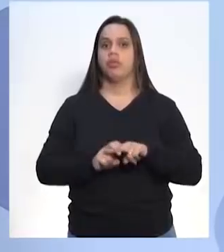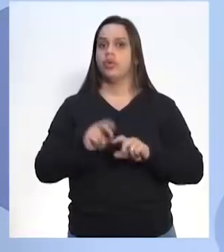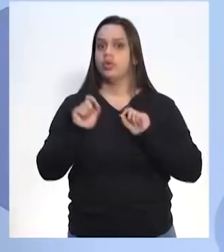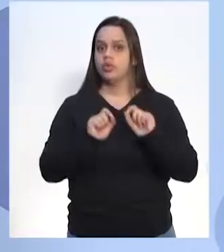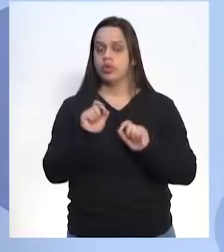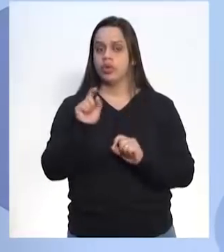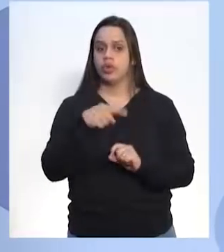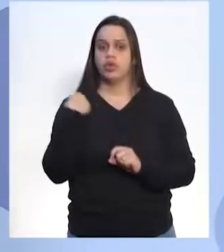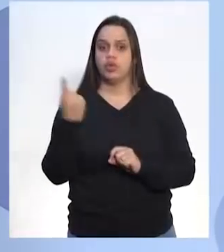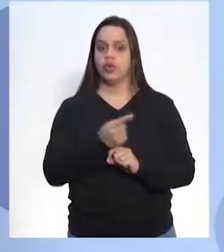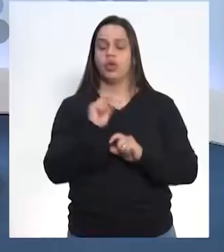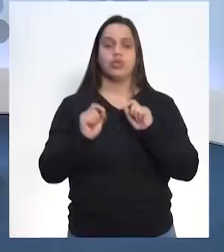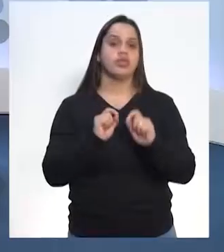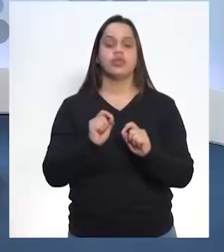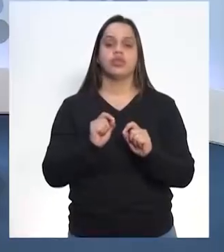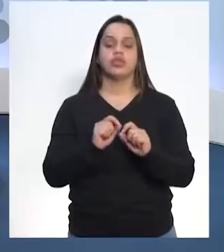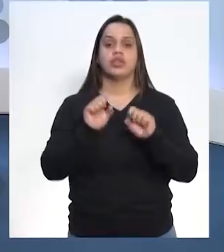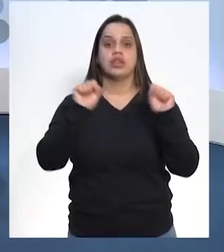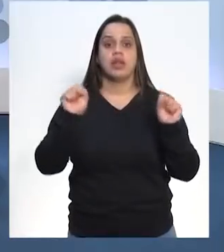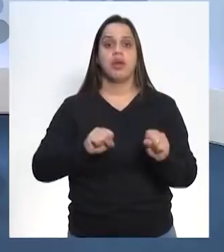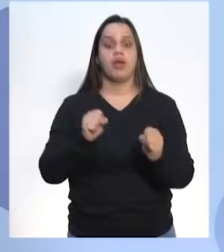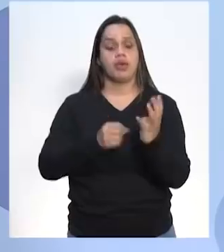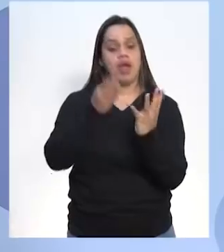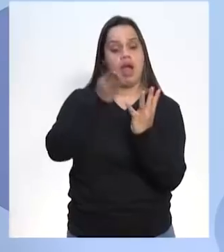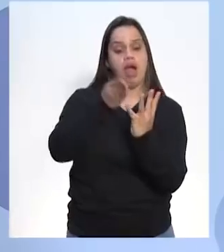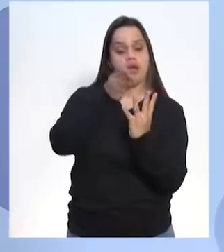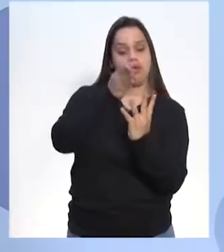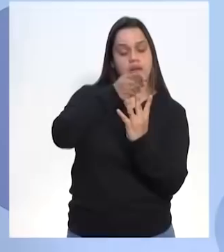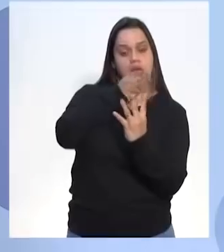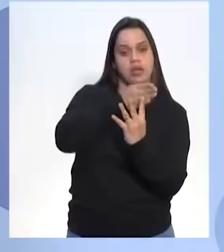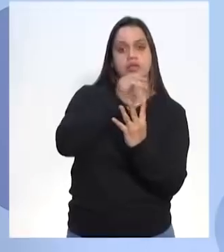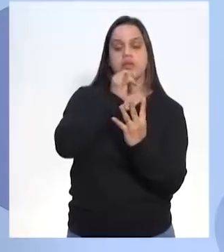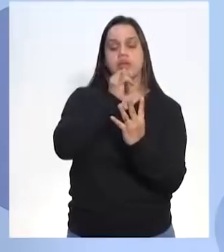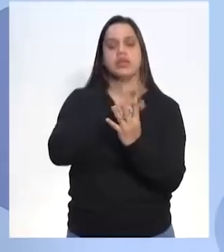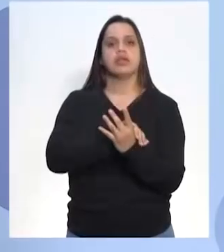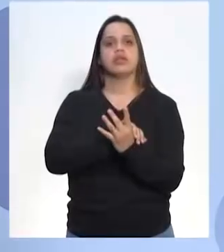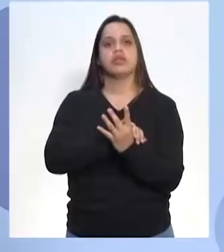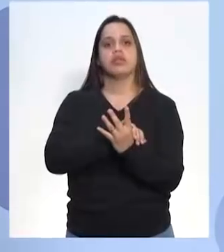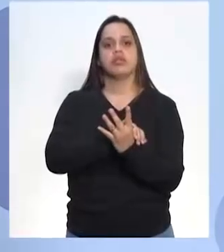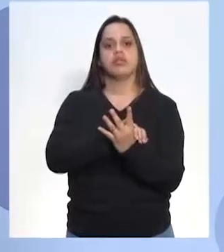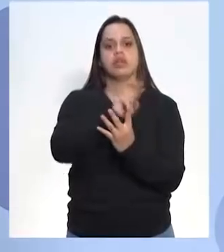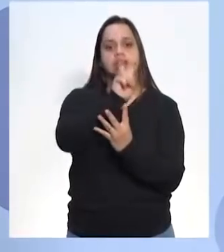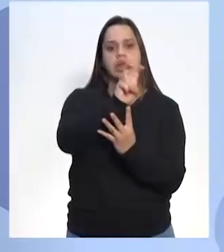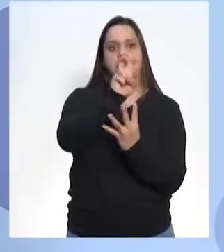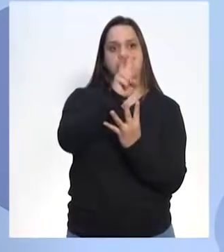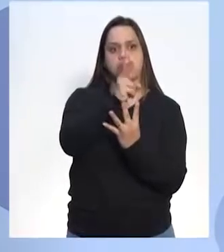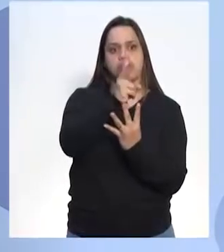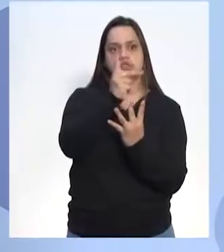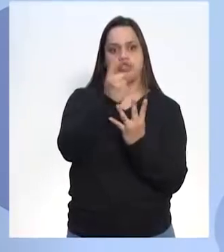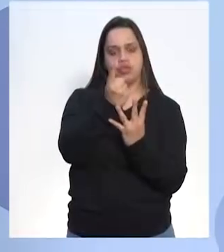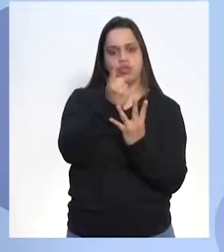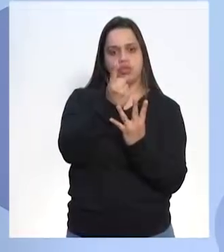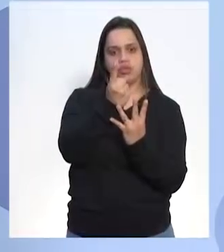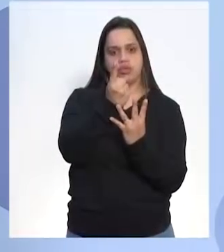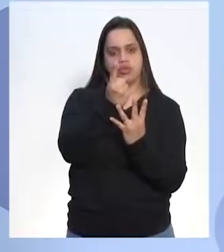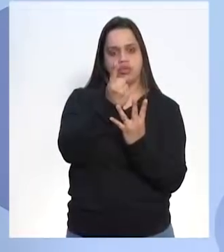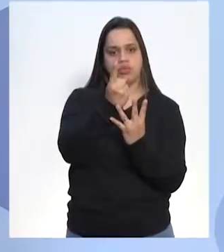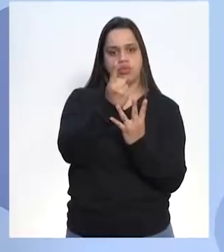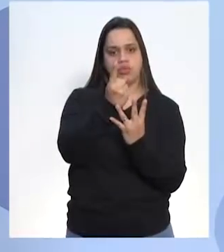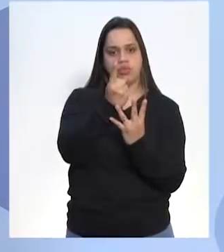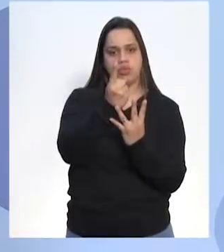ele é posicional. Isso Então, mesmo. por exemplo, 521, eu tenho